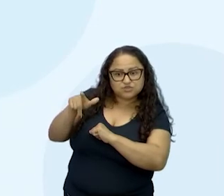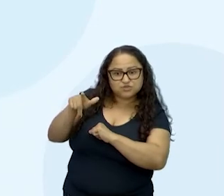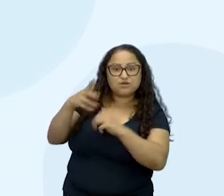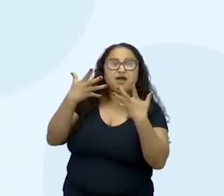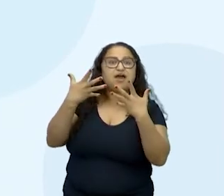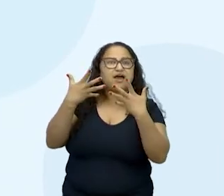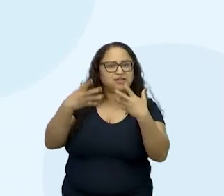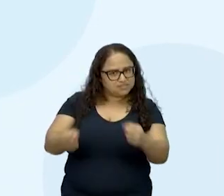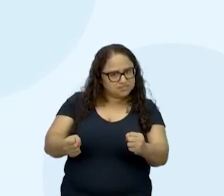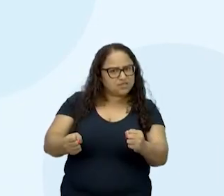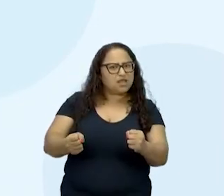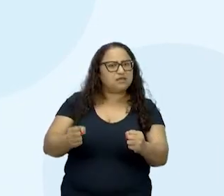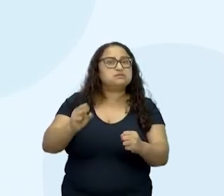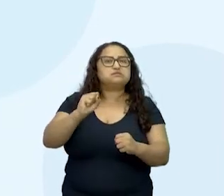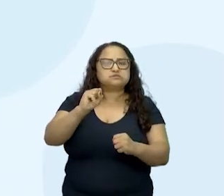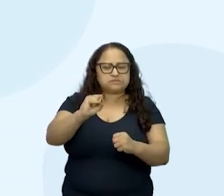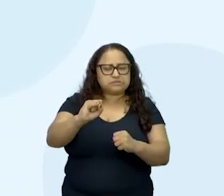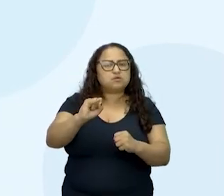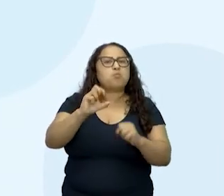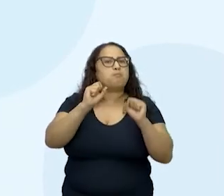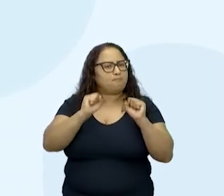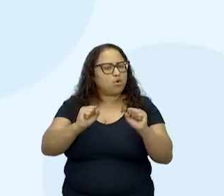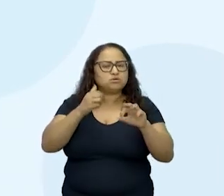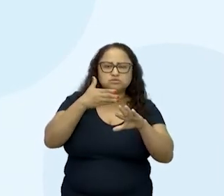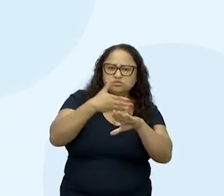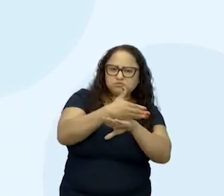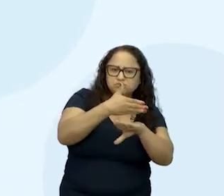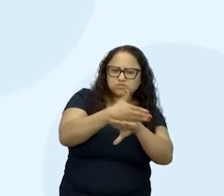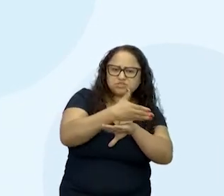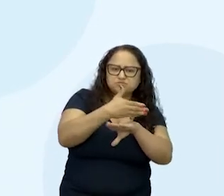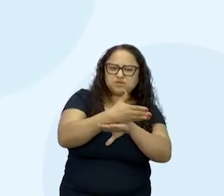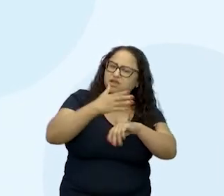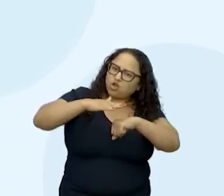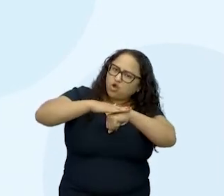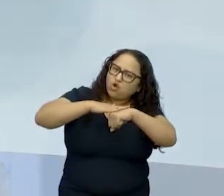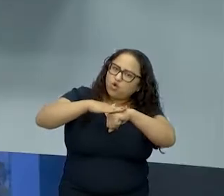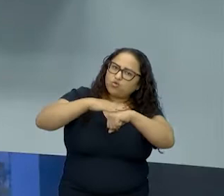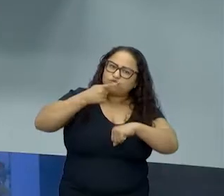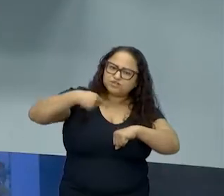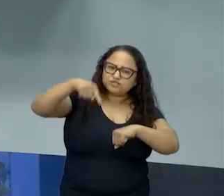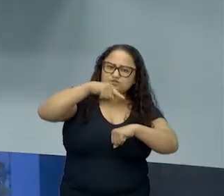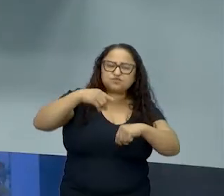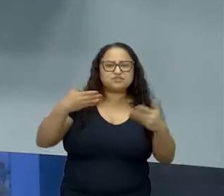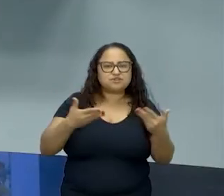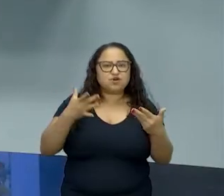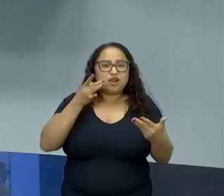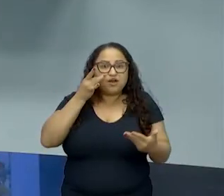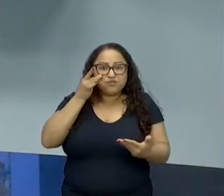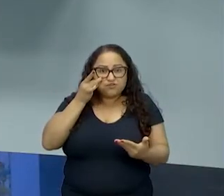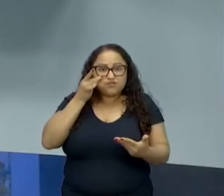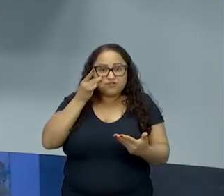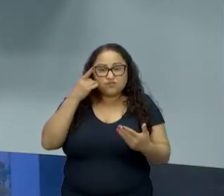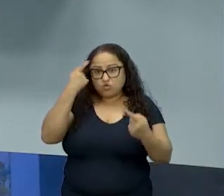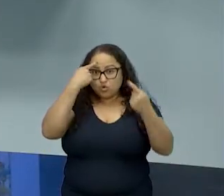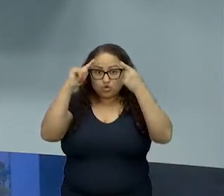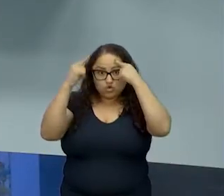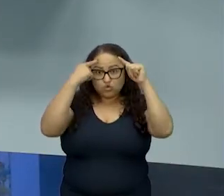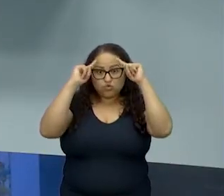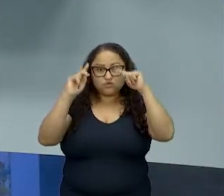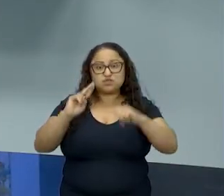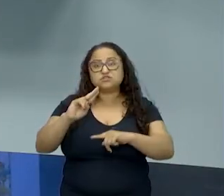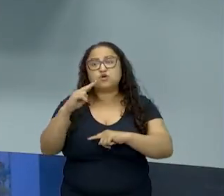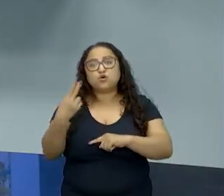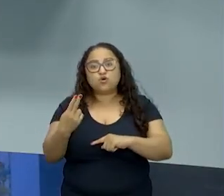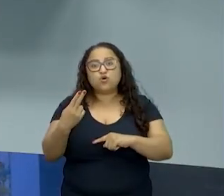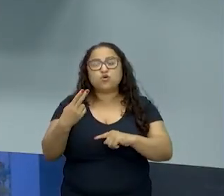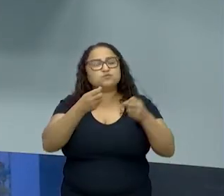aceite nos termos de autorização e você entra comigo aqui ao vivo e tira suas dúvidas ou comenta sobre